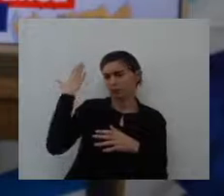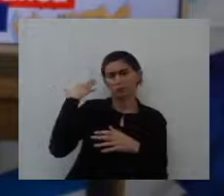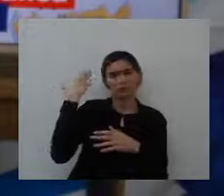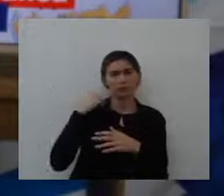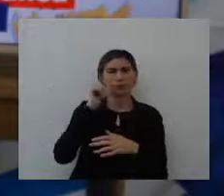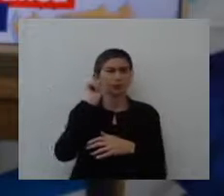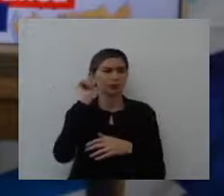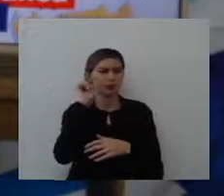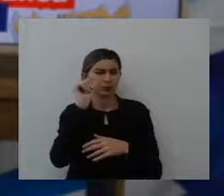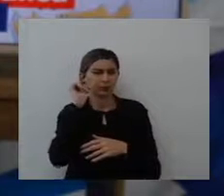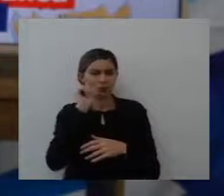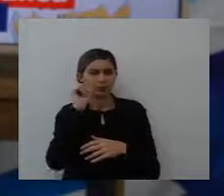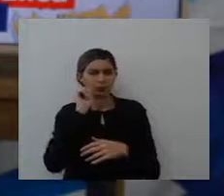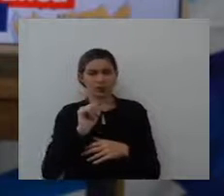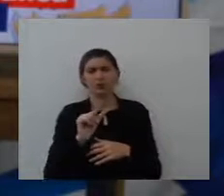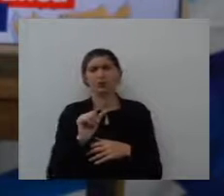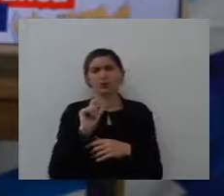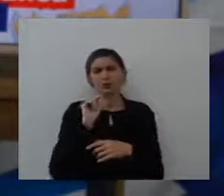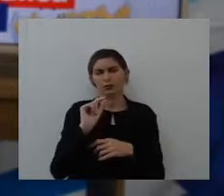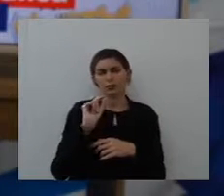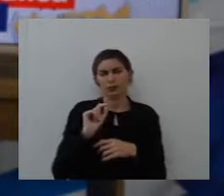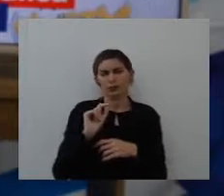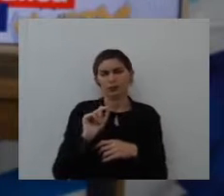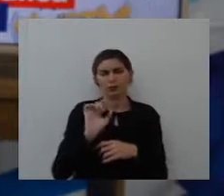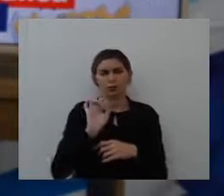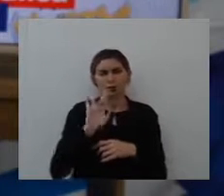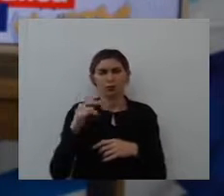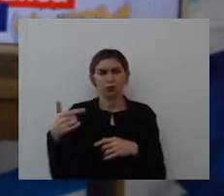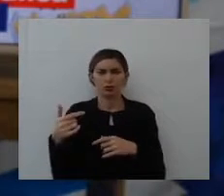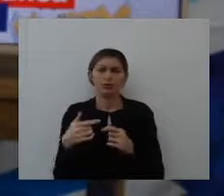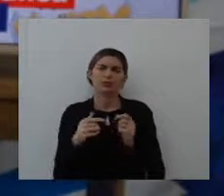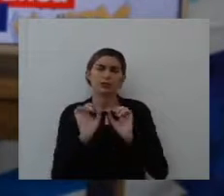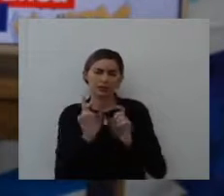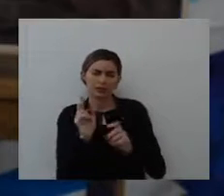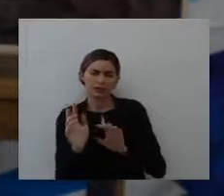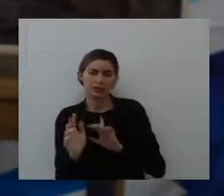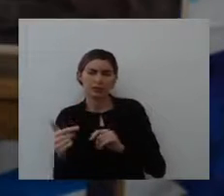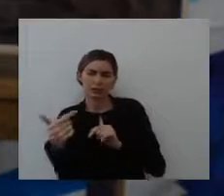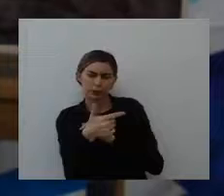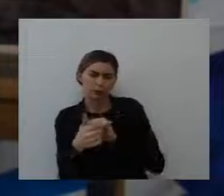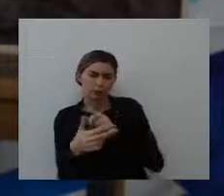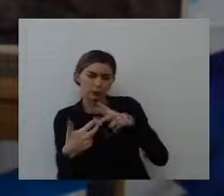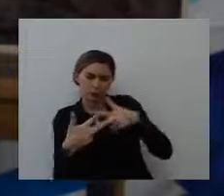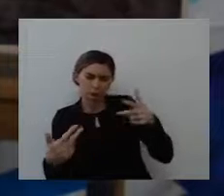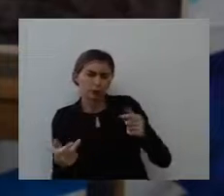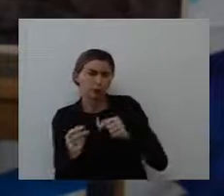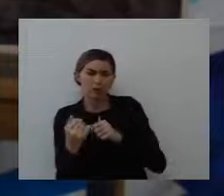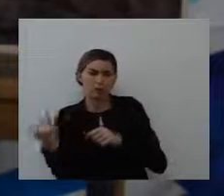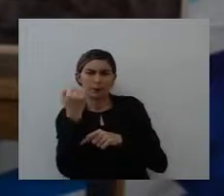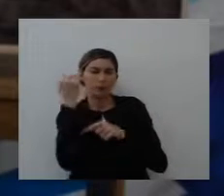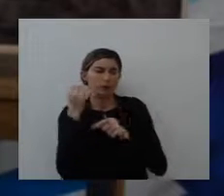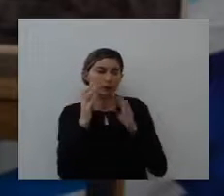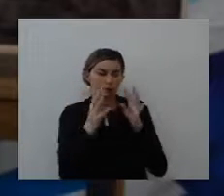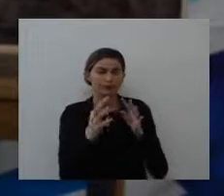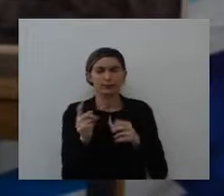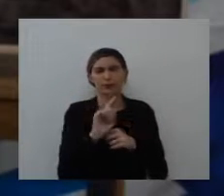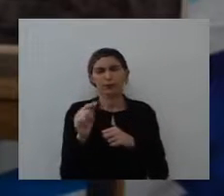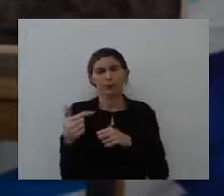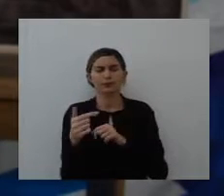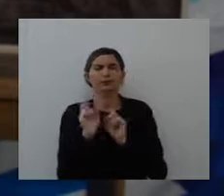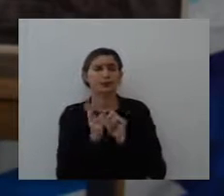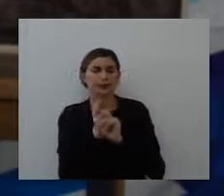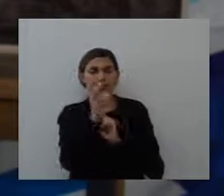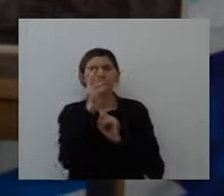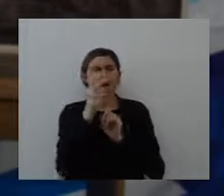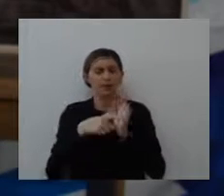as mulheres serão relegadas à segunda instância. Tá bem? Então, antes da